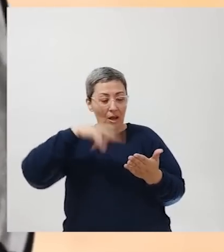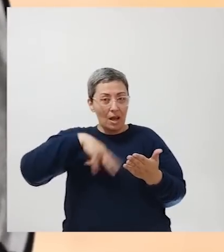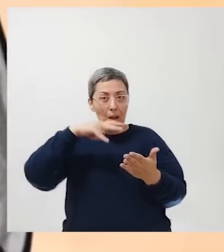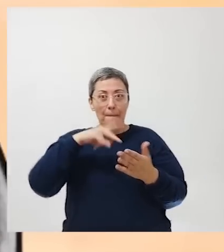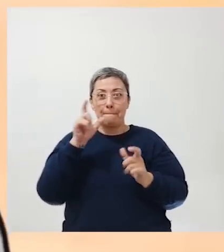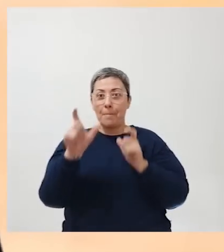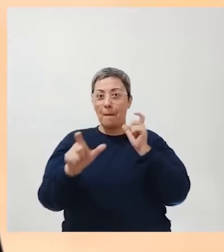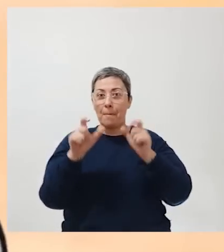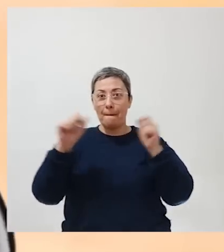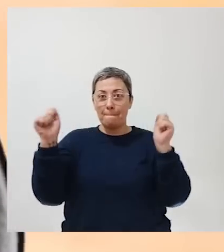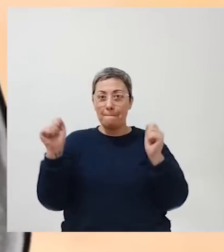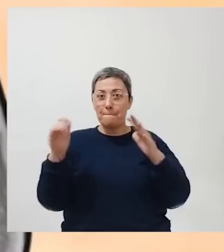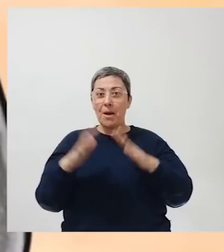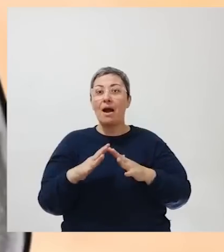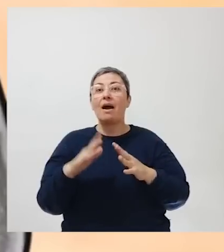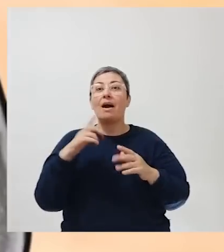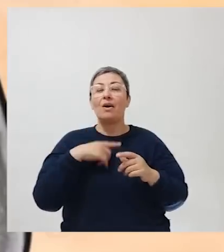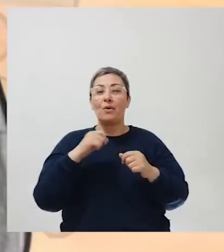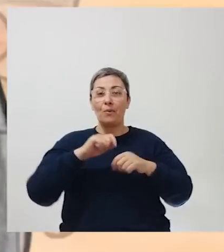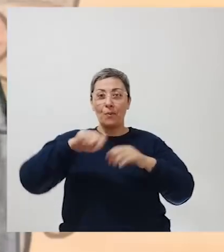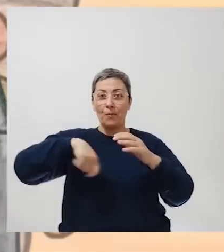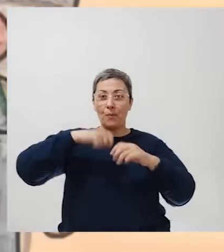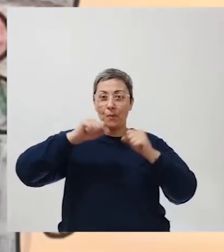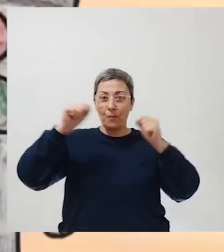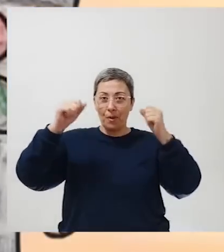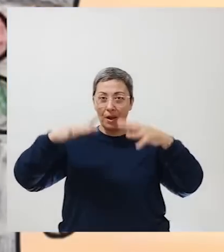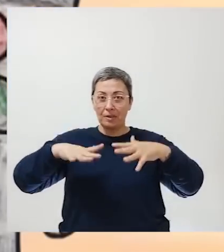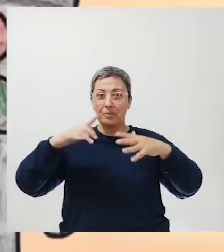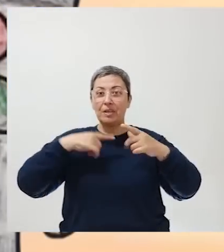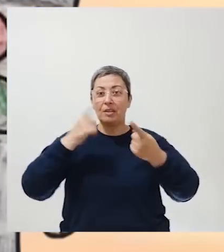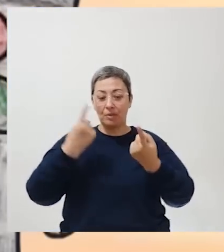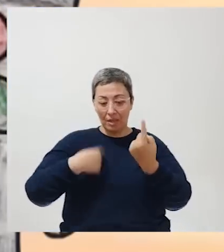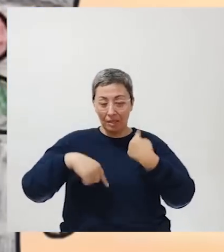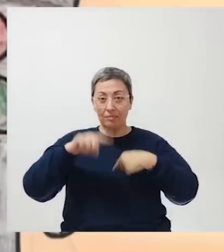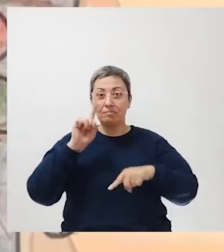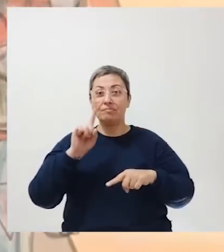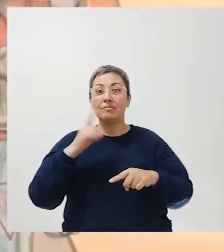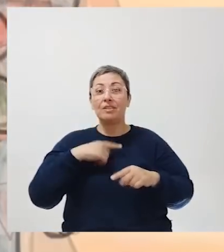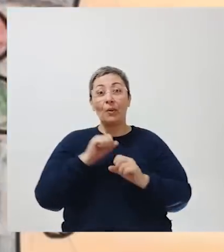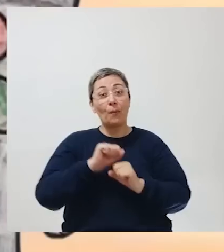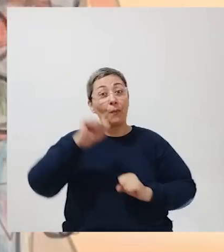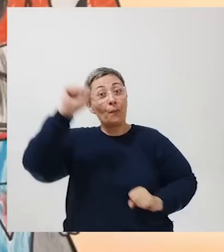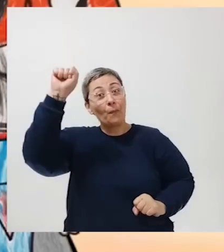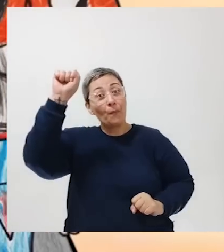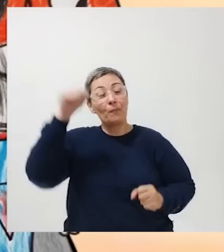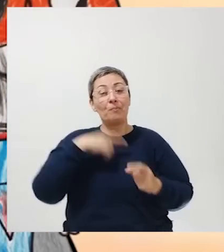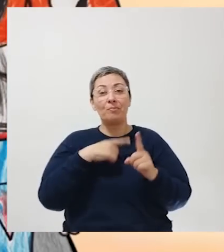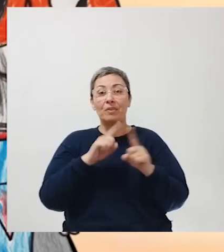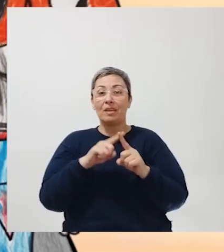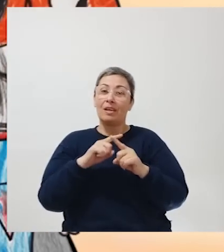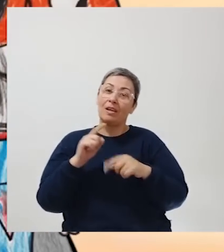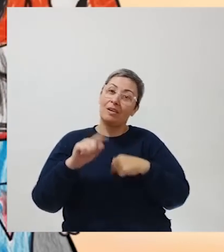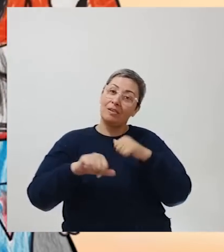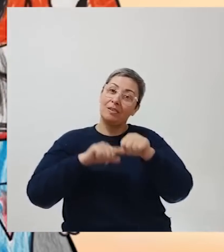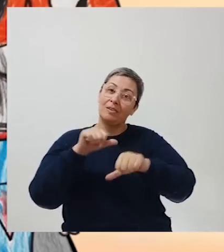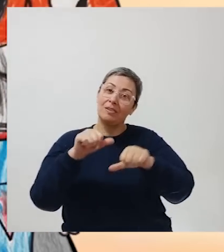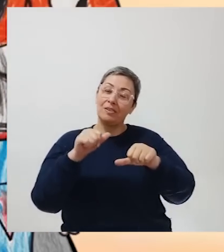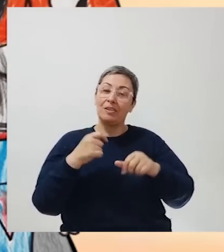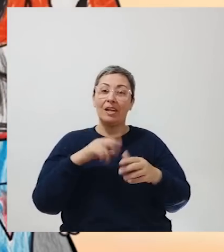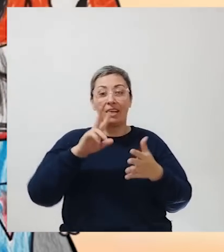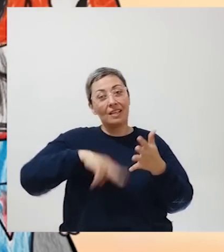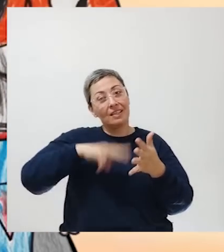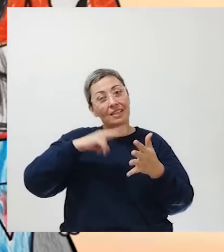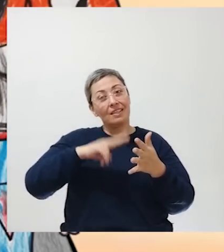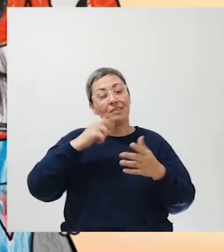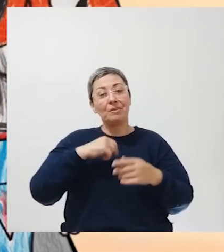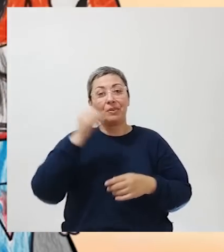as palavras mágicas do feitiço e se transformaram em heróis que passaram a usar a